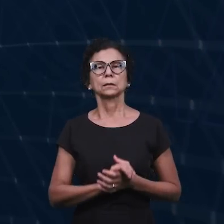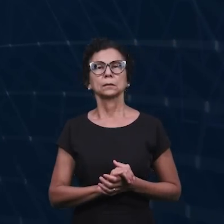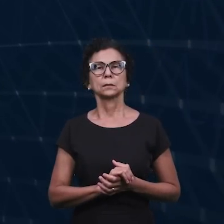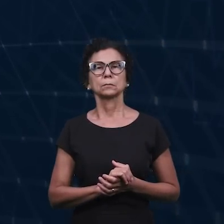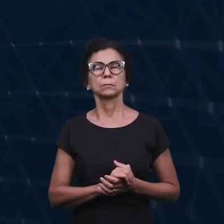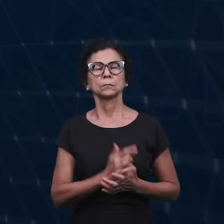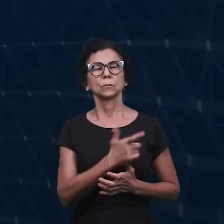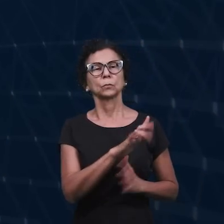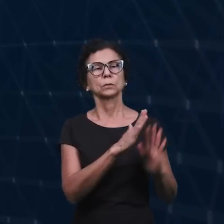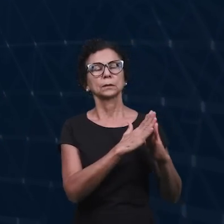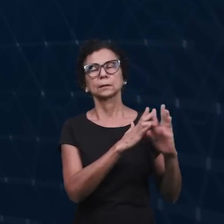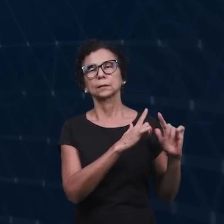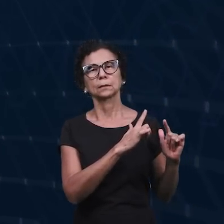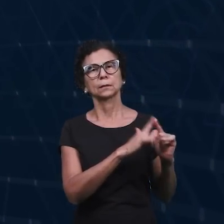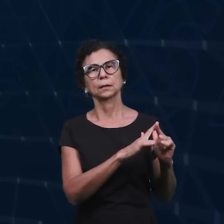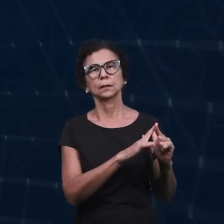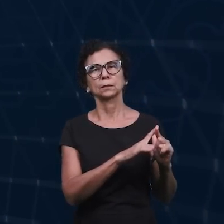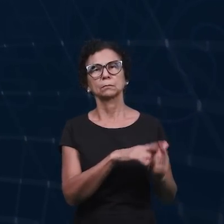igrejas, aproximadamente